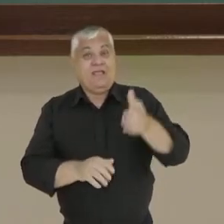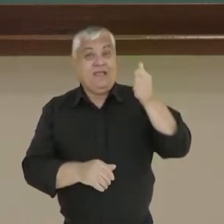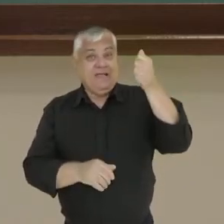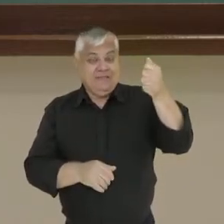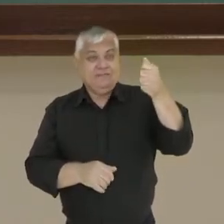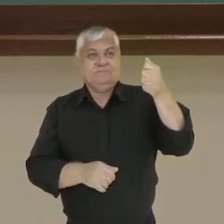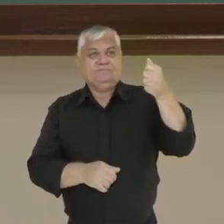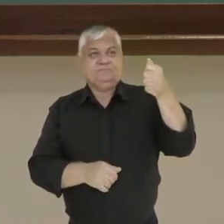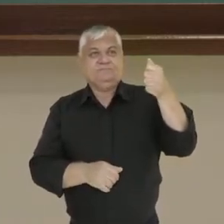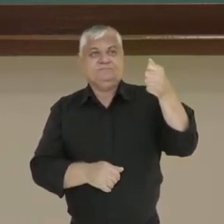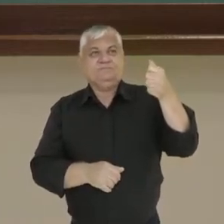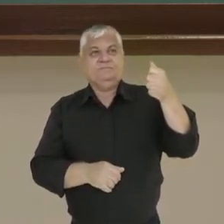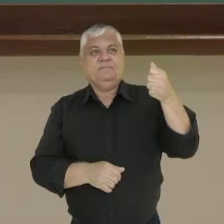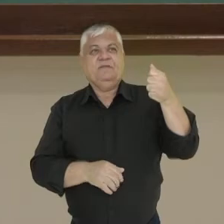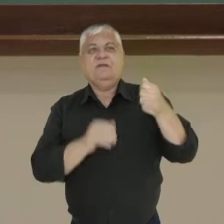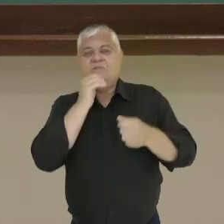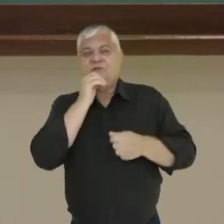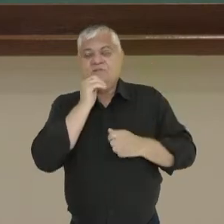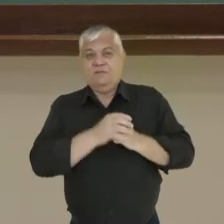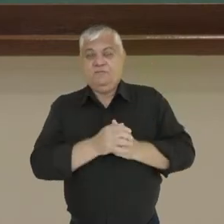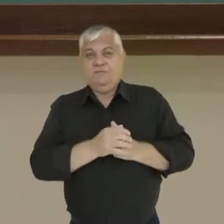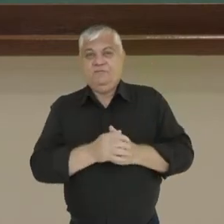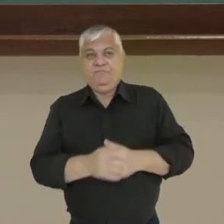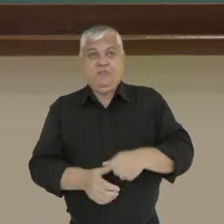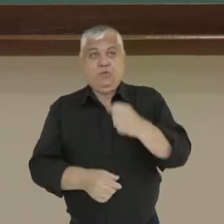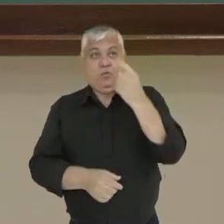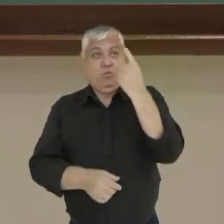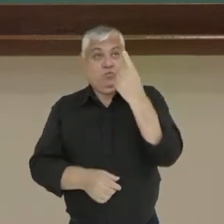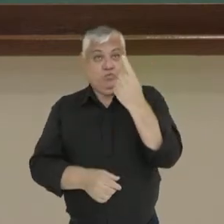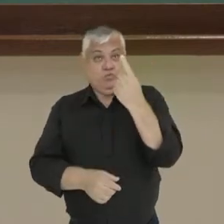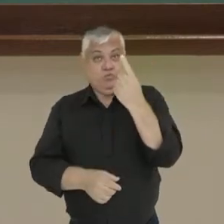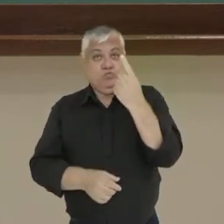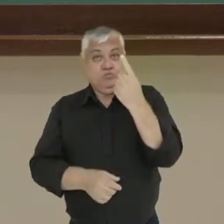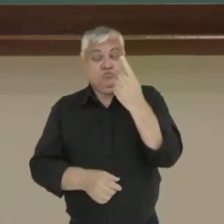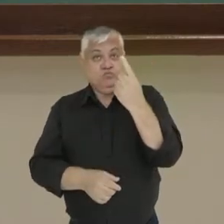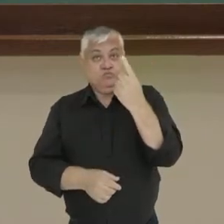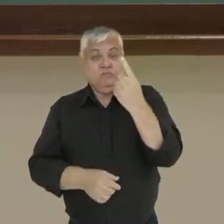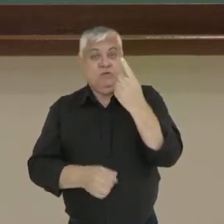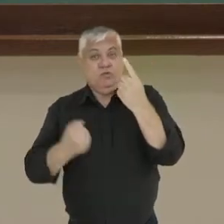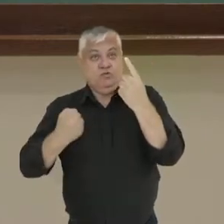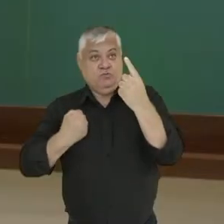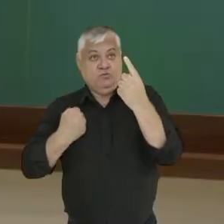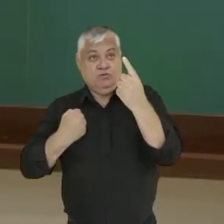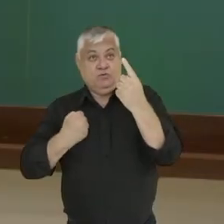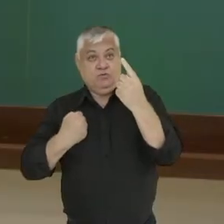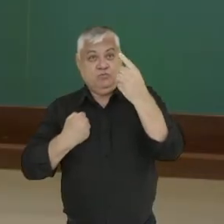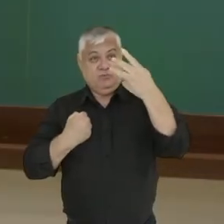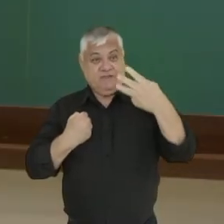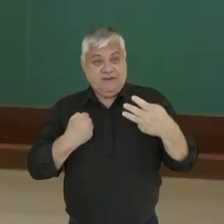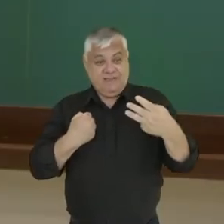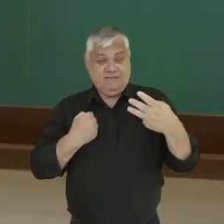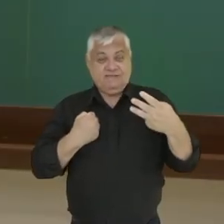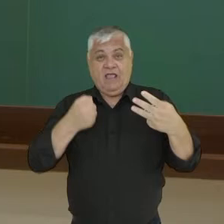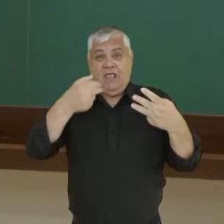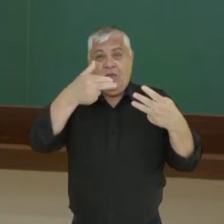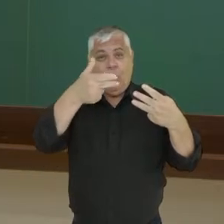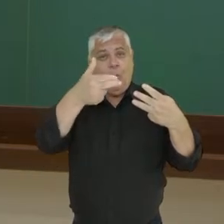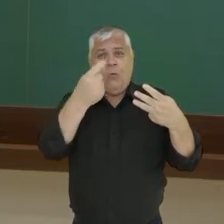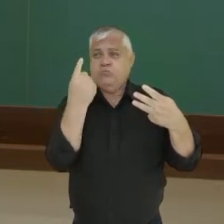Letra A está afirmando que logaritmo de 1 na base 3 é igual